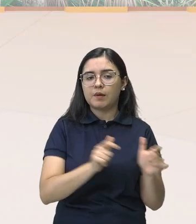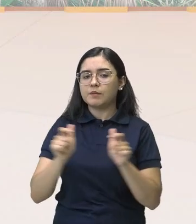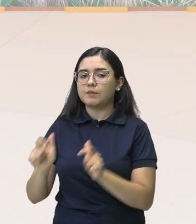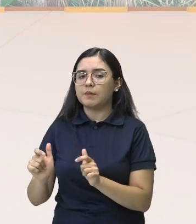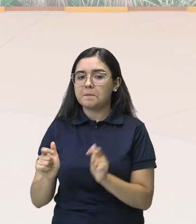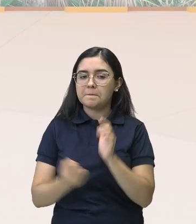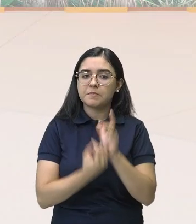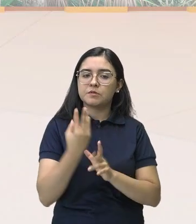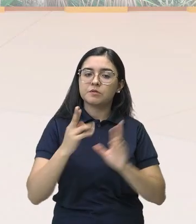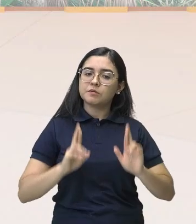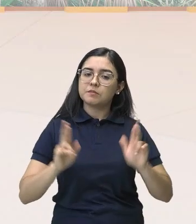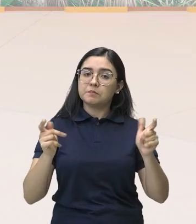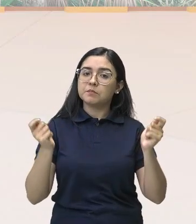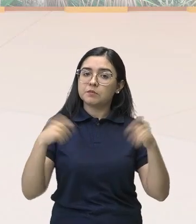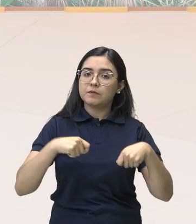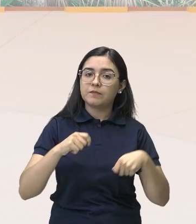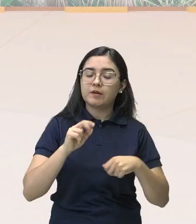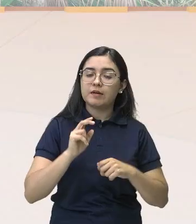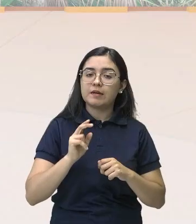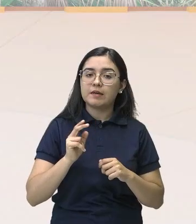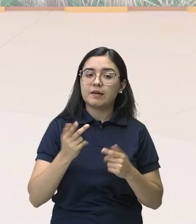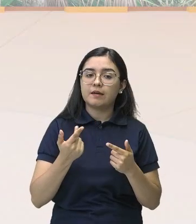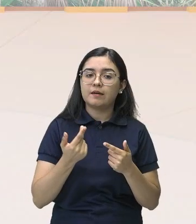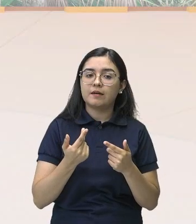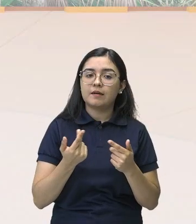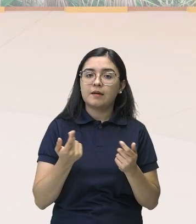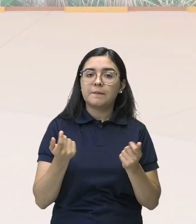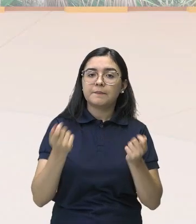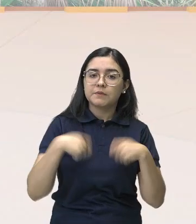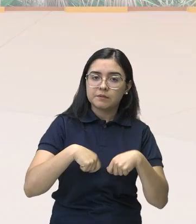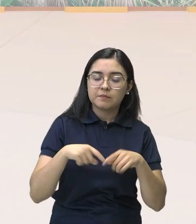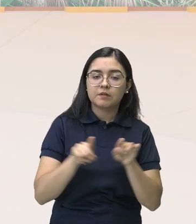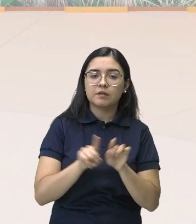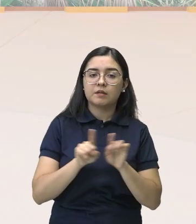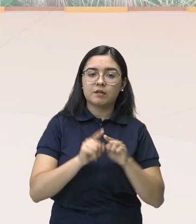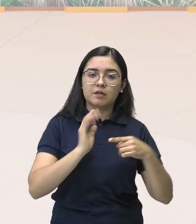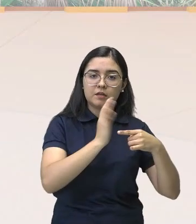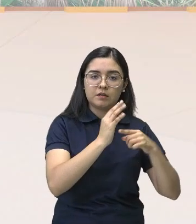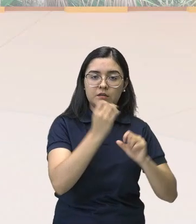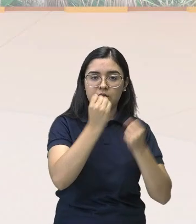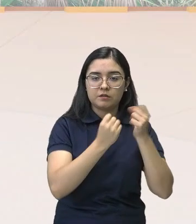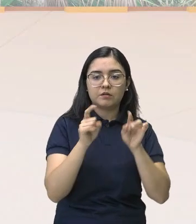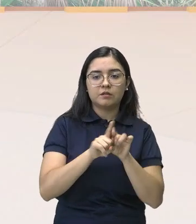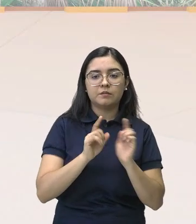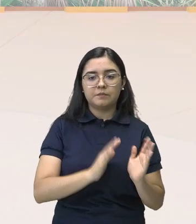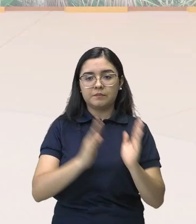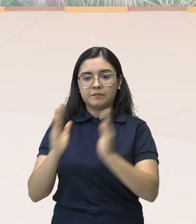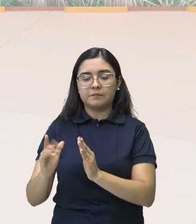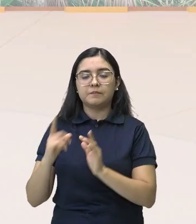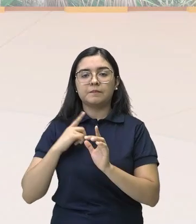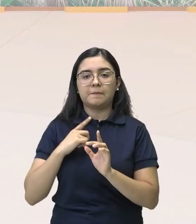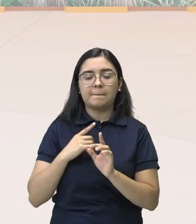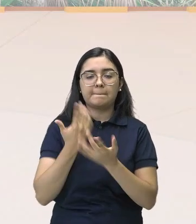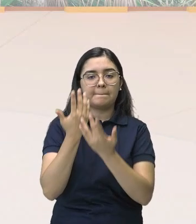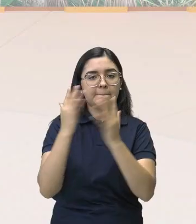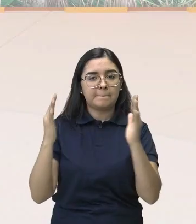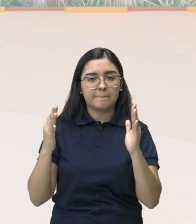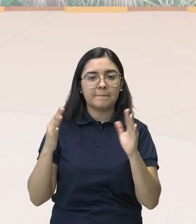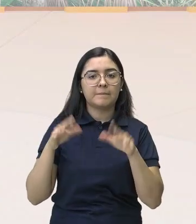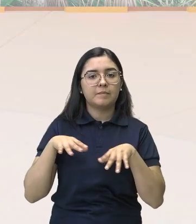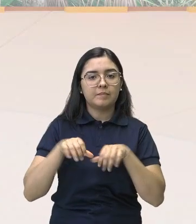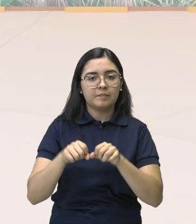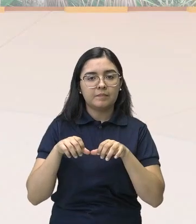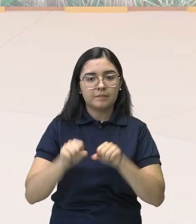sim, trazem riquezas para nós, que é a atividade industrial e a atividade extrativa